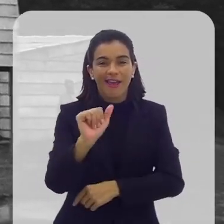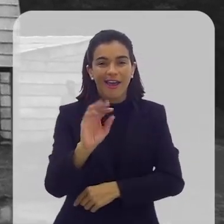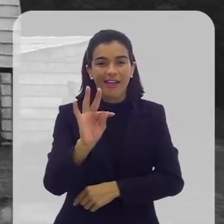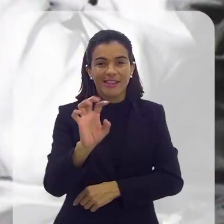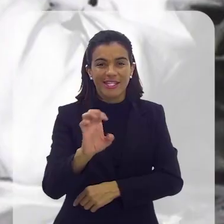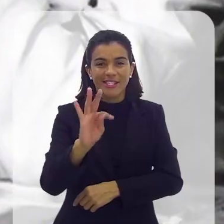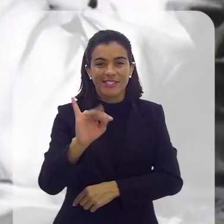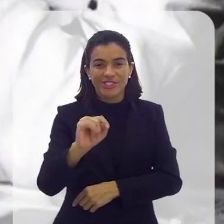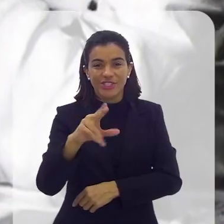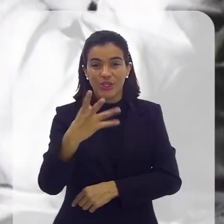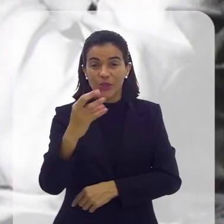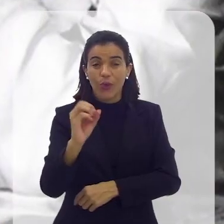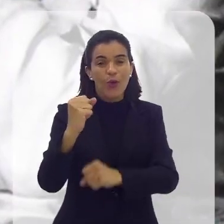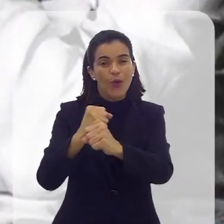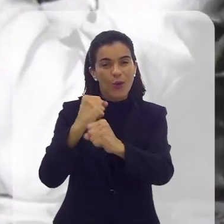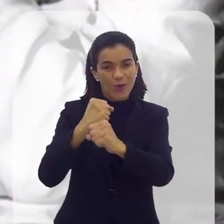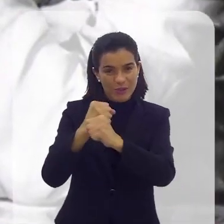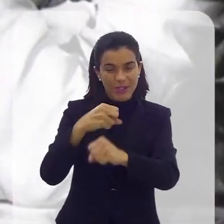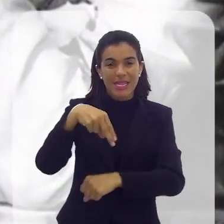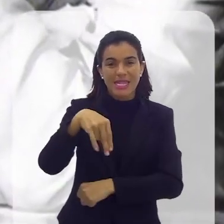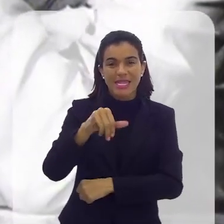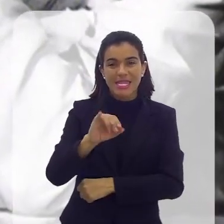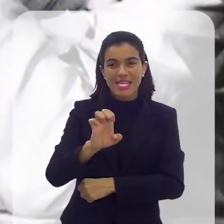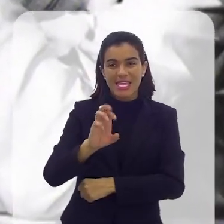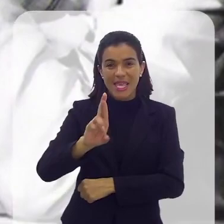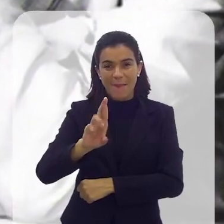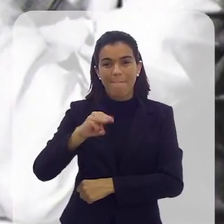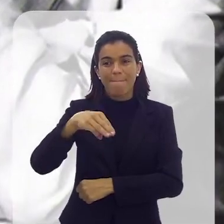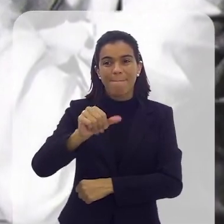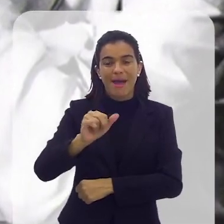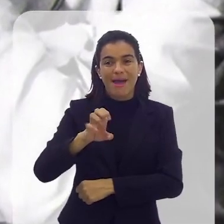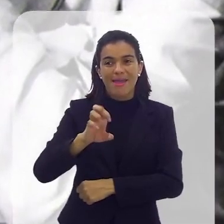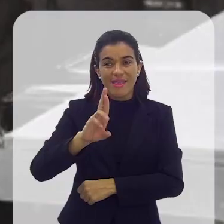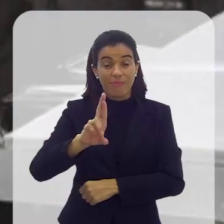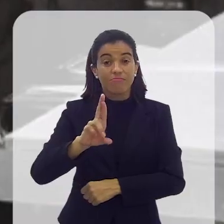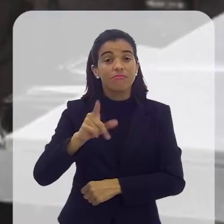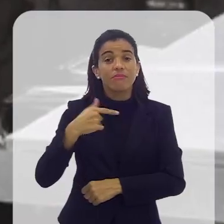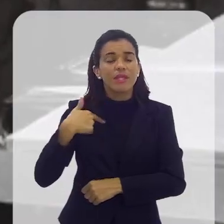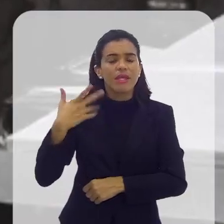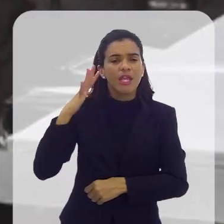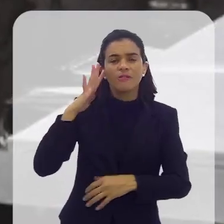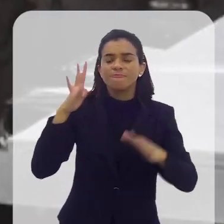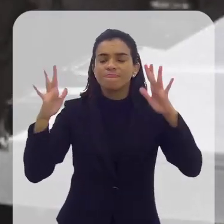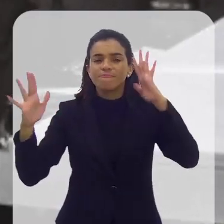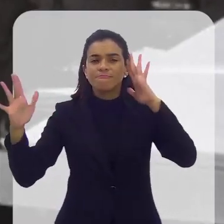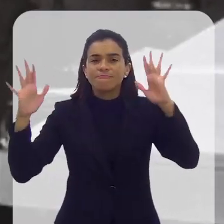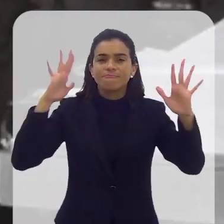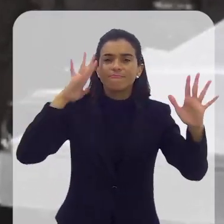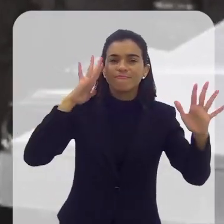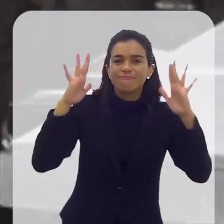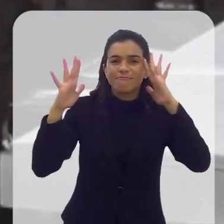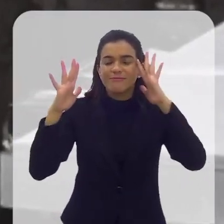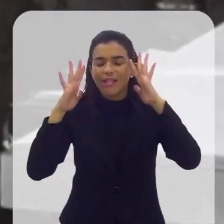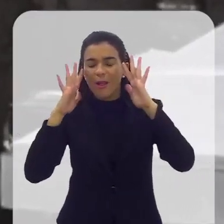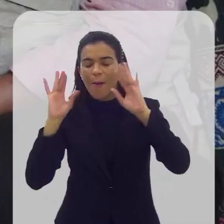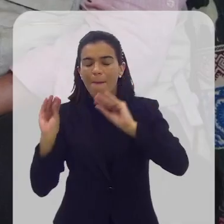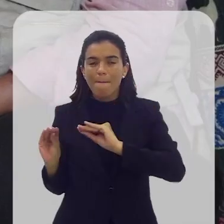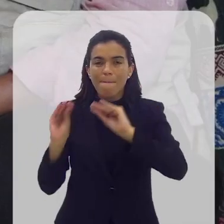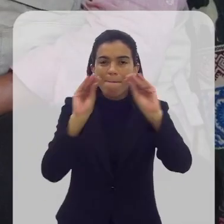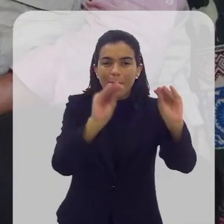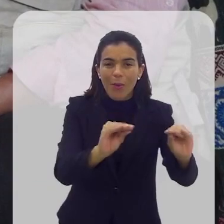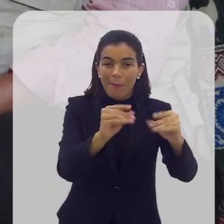né, que despacharam daqui, que outras histórias você conta pra gente? Tem histórias de verdade fabulosas, porque aqui